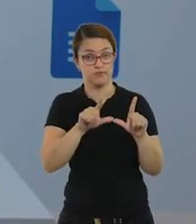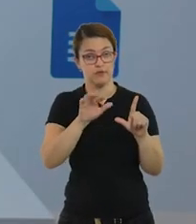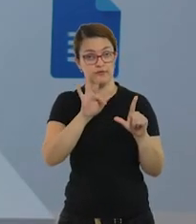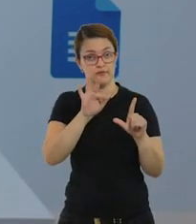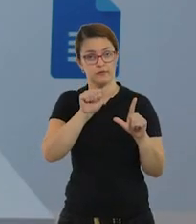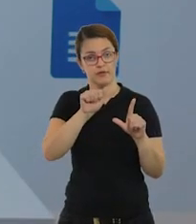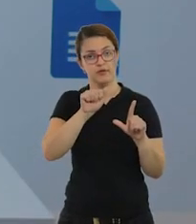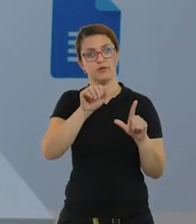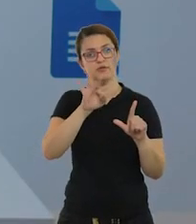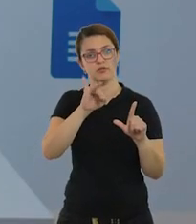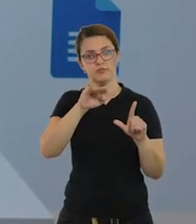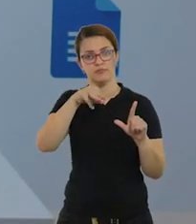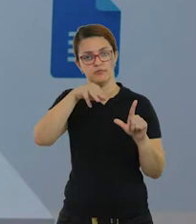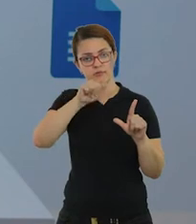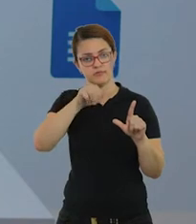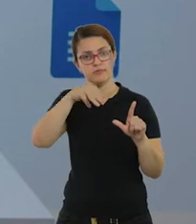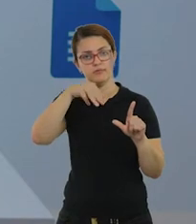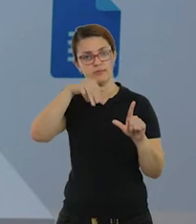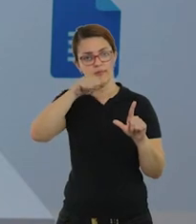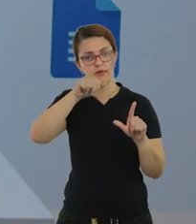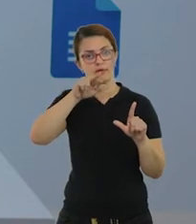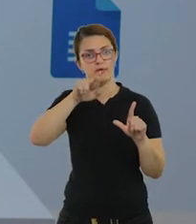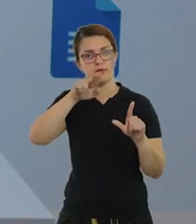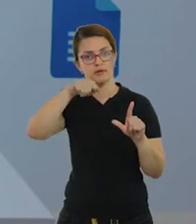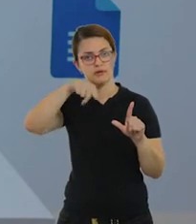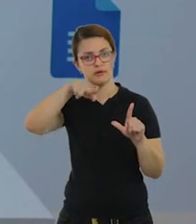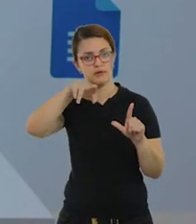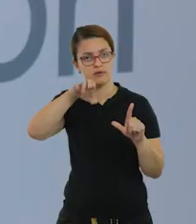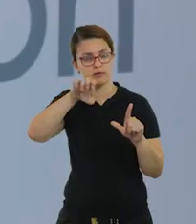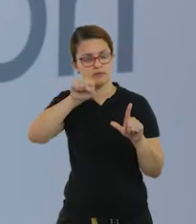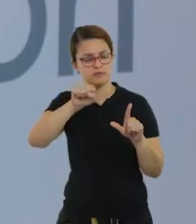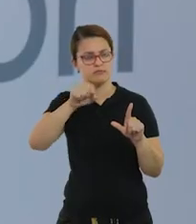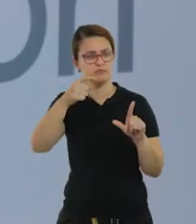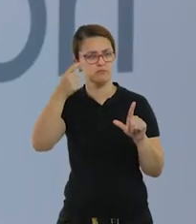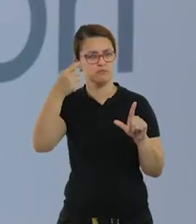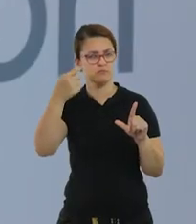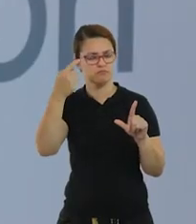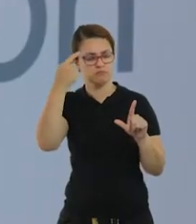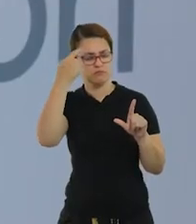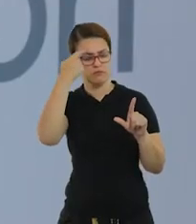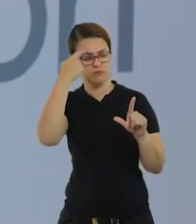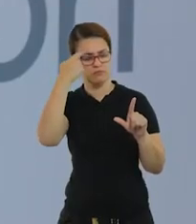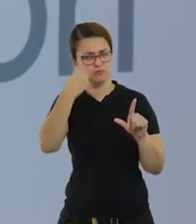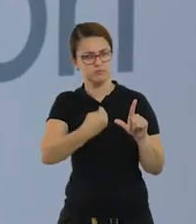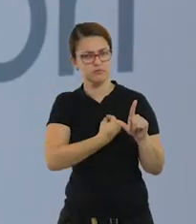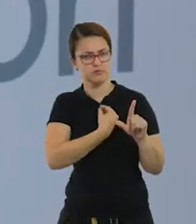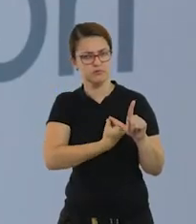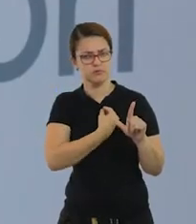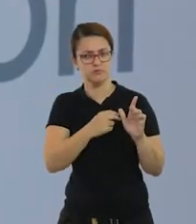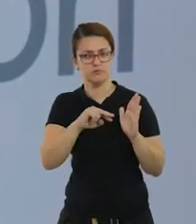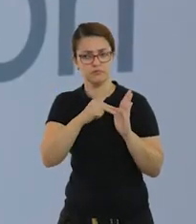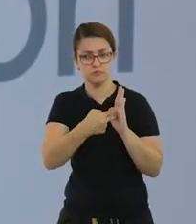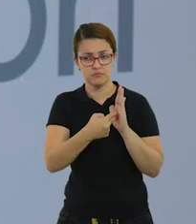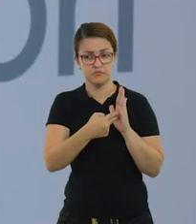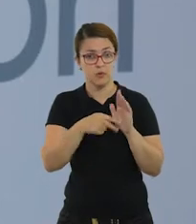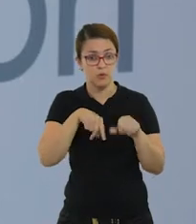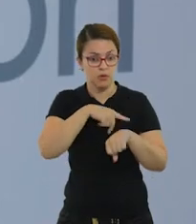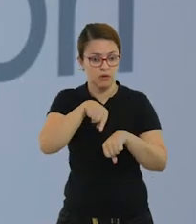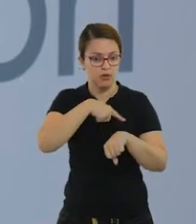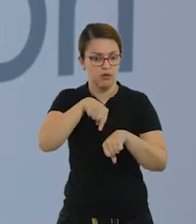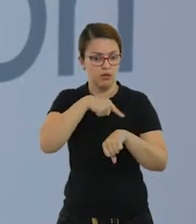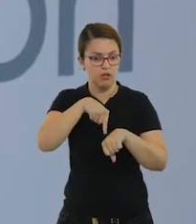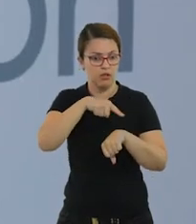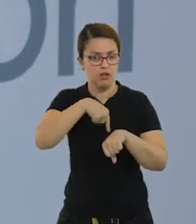de Fátima Marques. Essa obra se chama O Sentido da Vida, o Tempo. Hoje a gente está percebendo que o tempo está passando rápido,